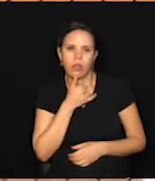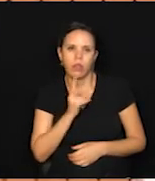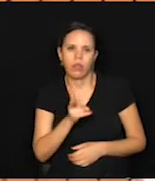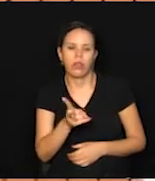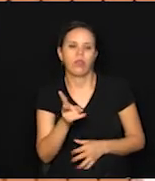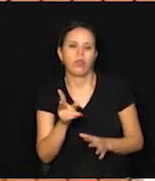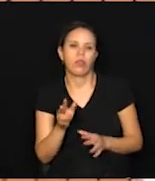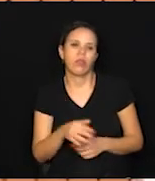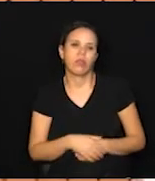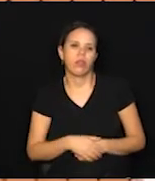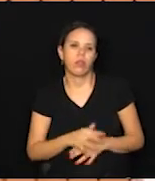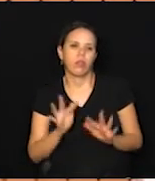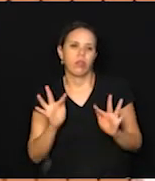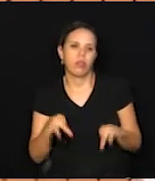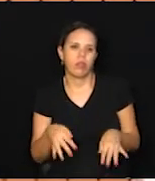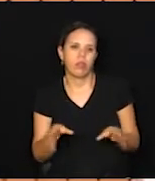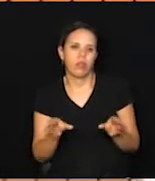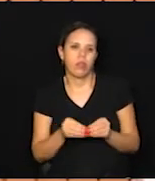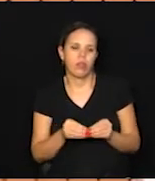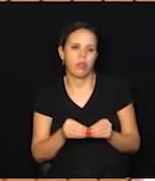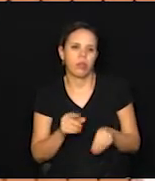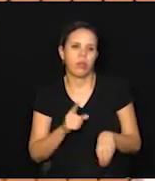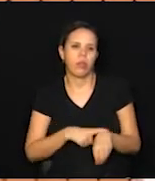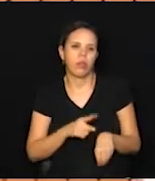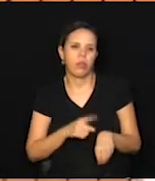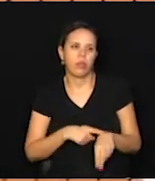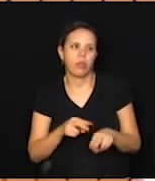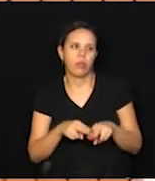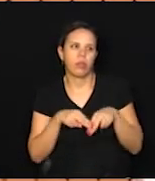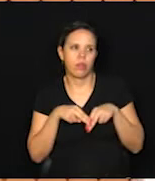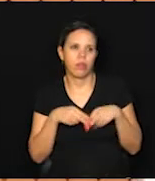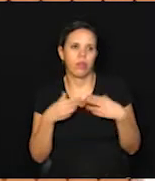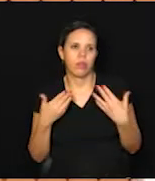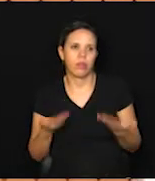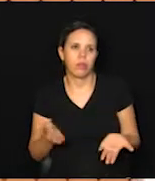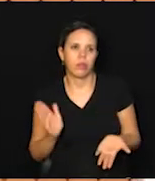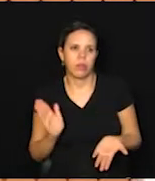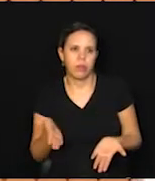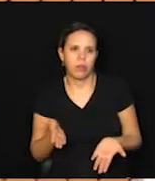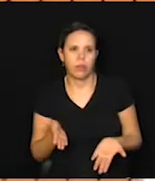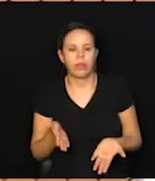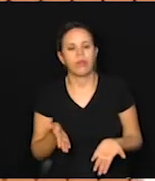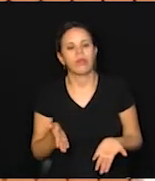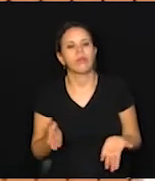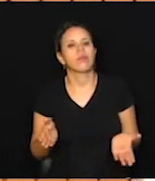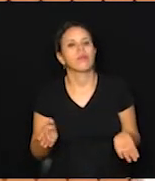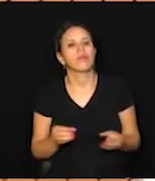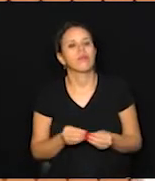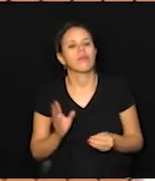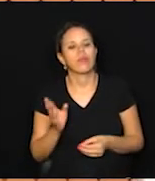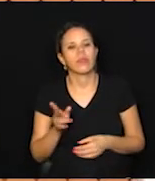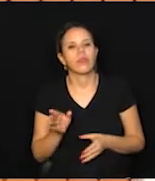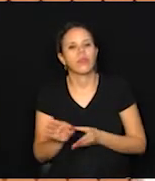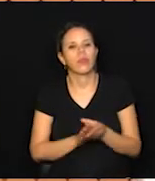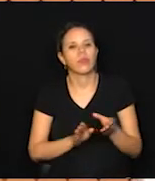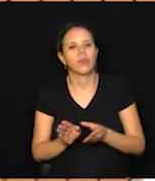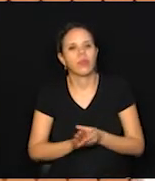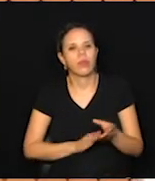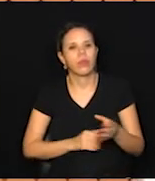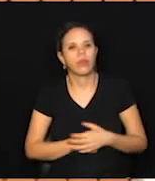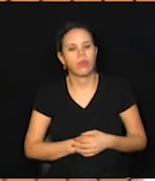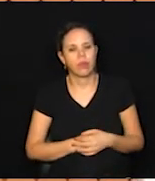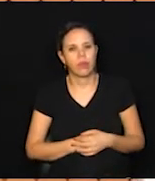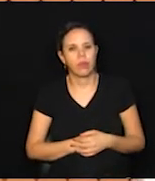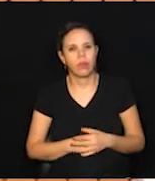caminhar para finalizar isso aqui pelo tempo, né, que já está se exaurindo e a gente já foi orientado